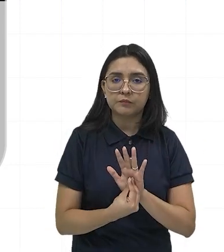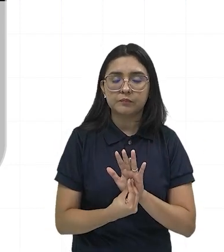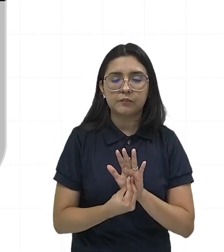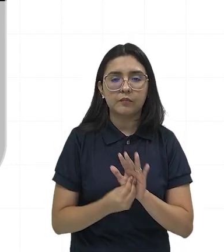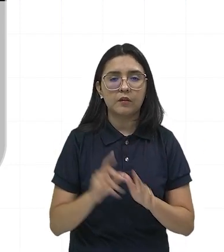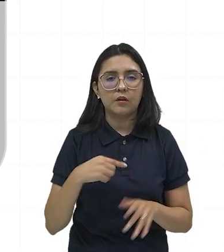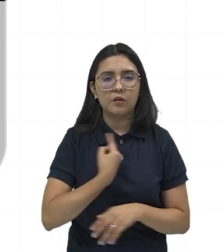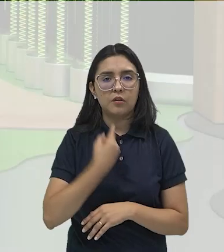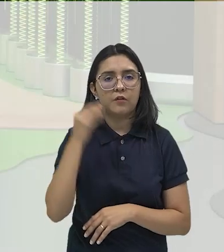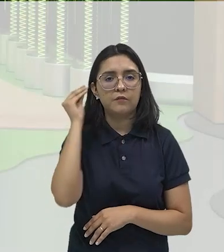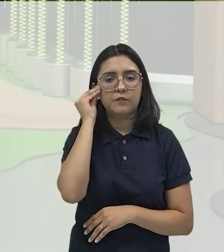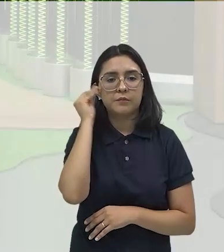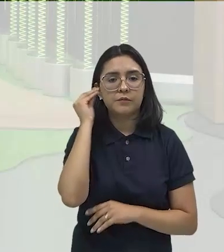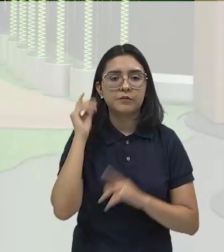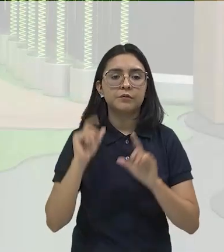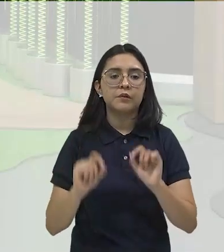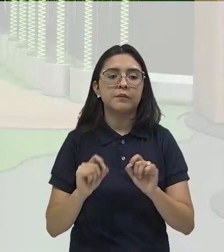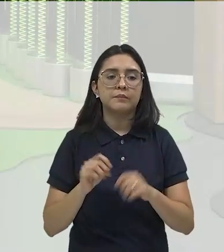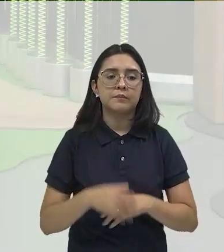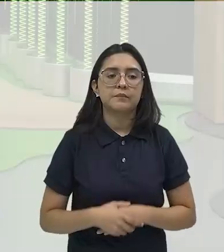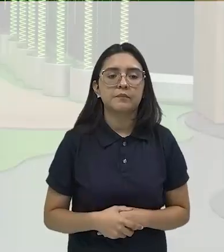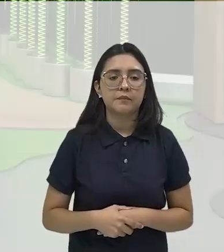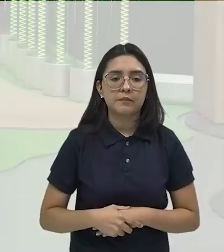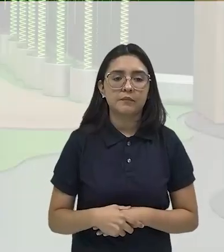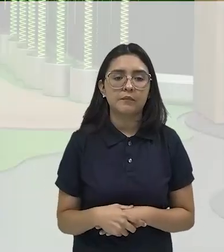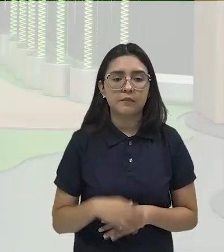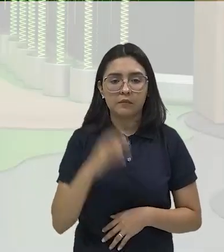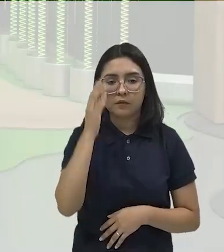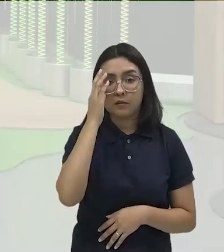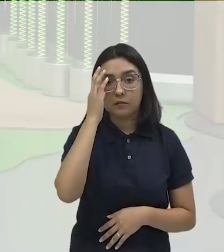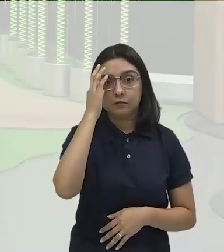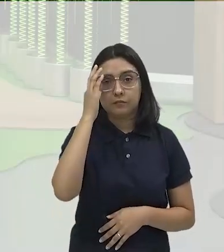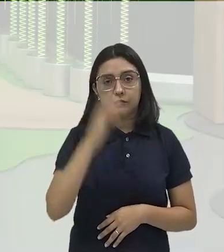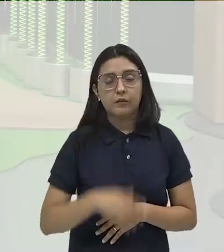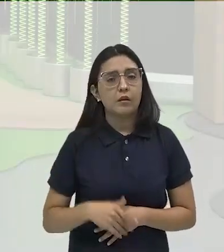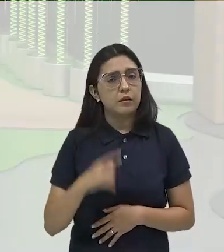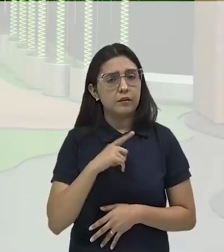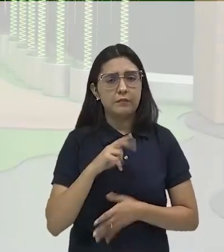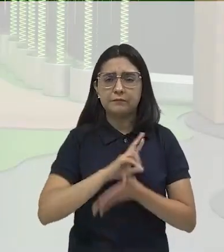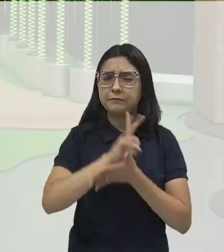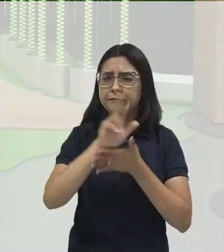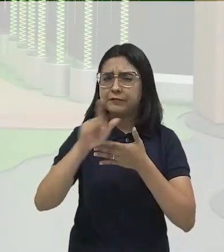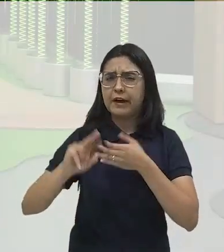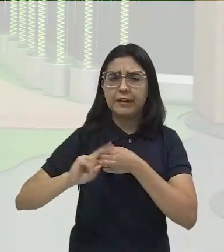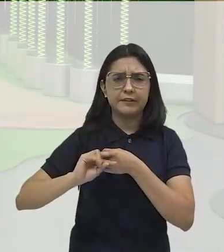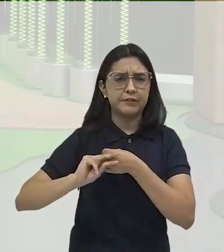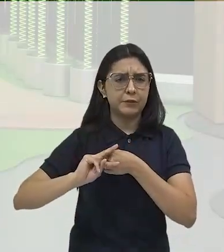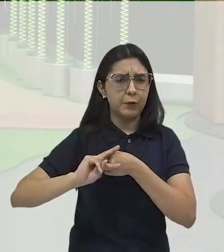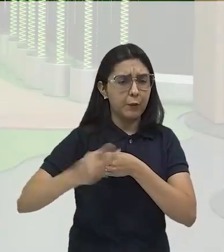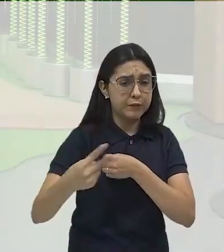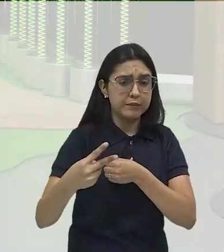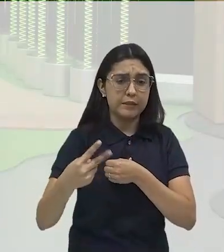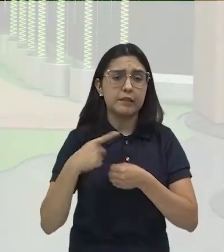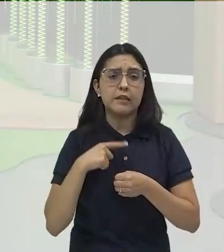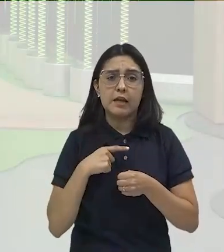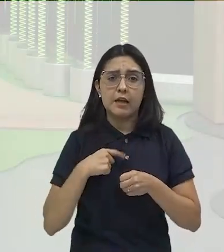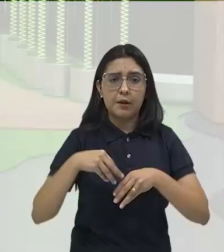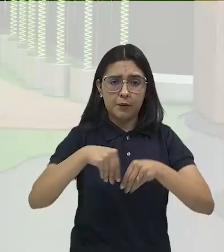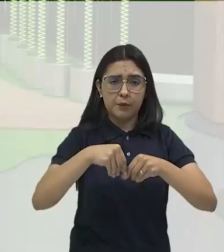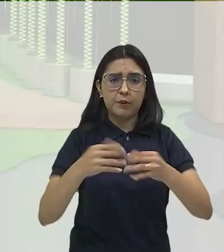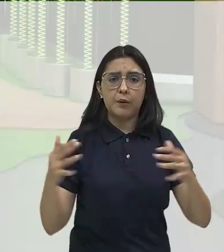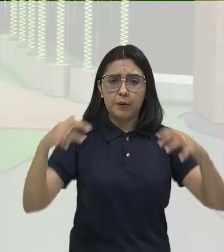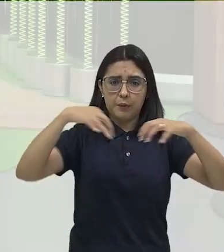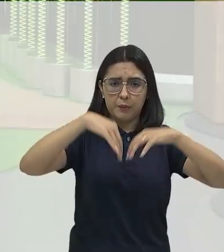vimos aí que nós temos inúmeras consequências. Erosão e empobrecimento